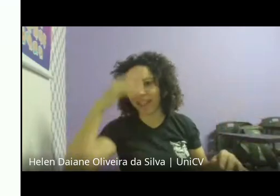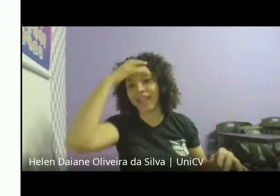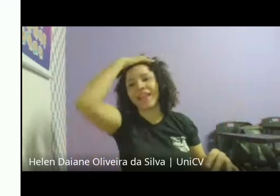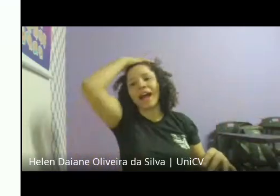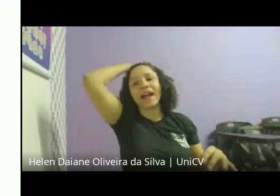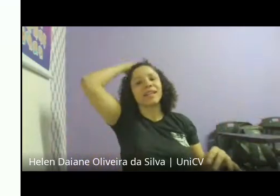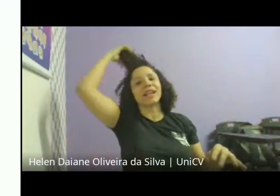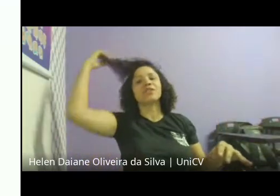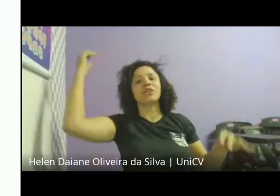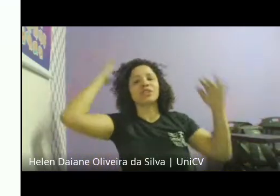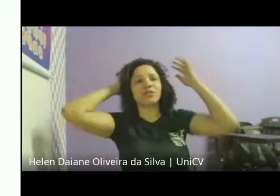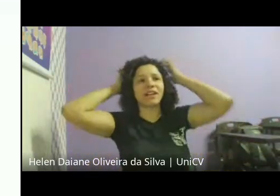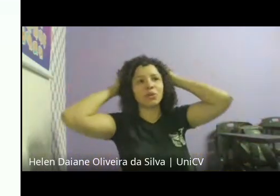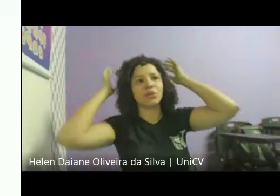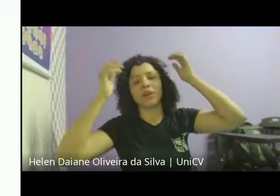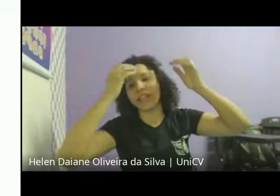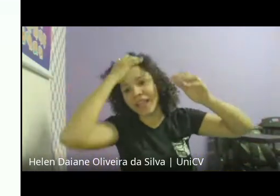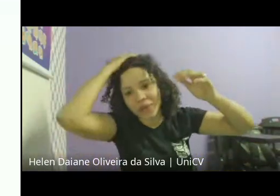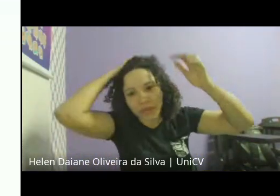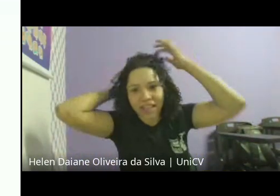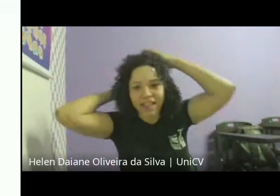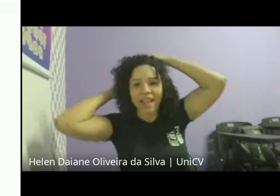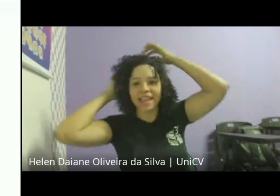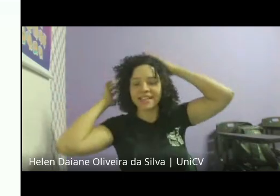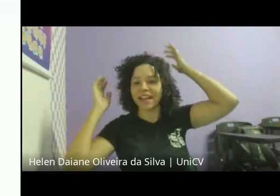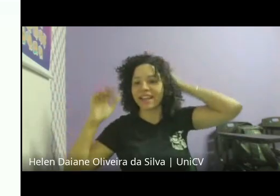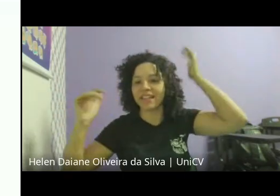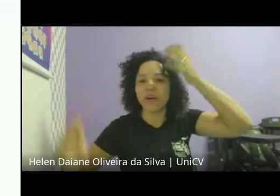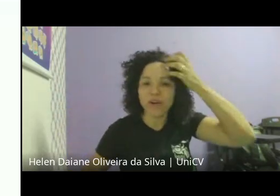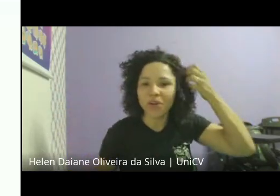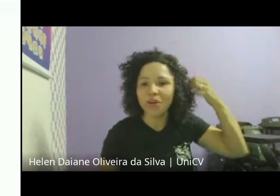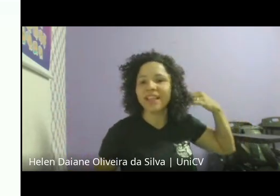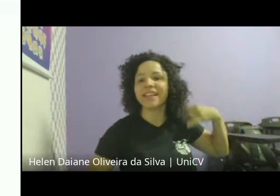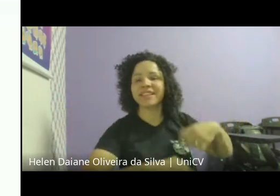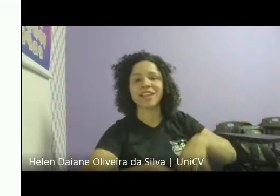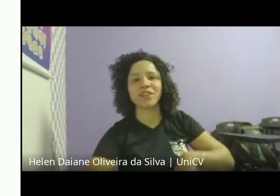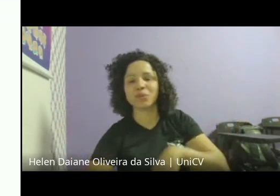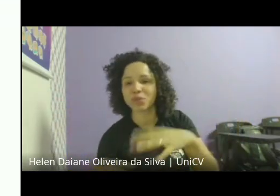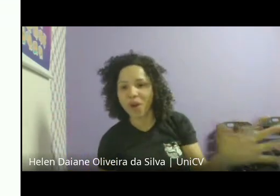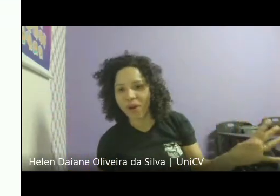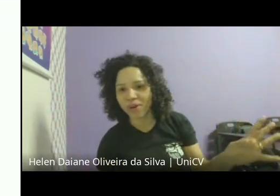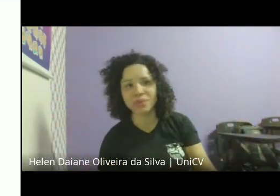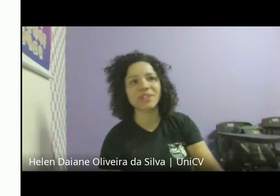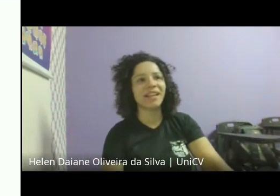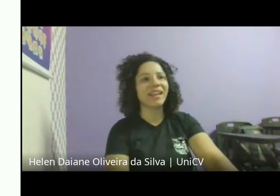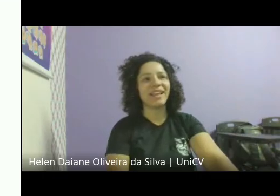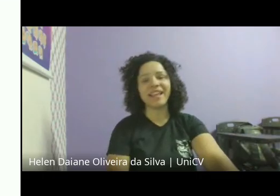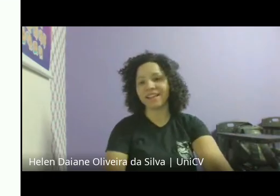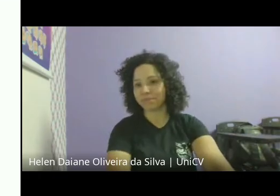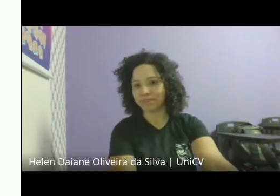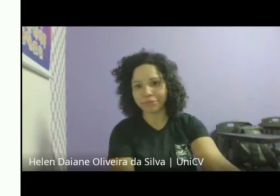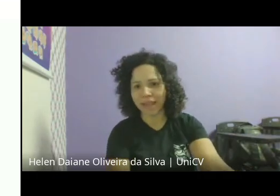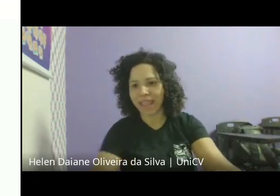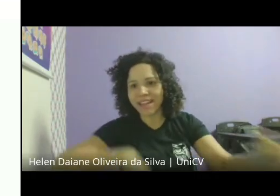polêmica, né? Será que eles foram desovados no rio? Será que enterrou? O que será que fez com os corpos?